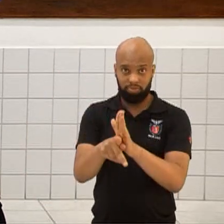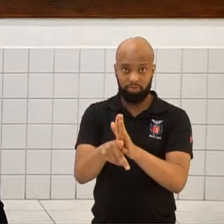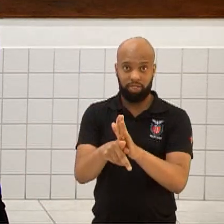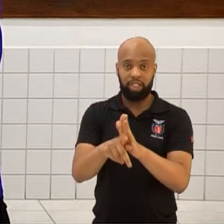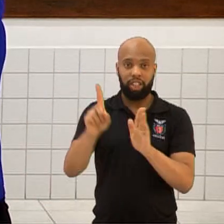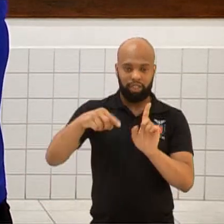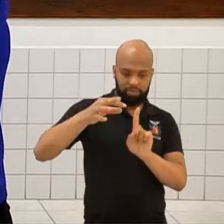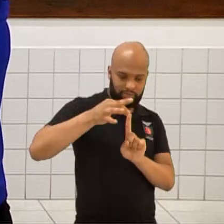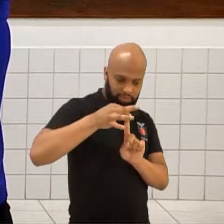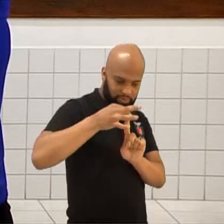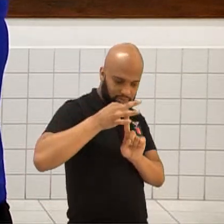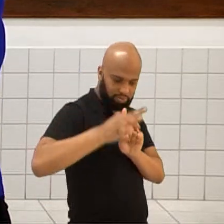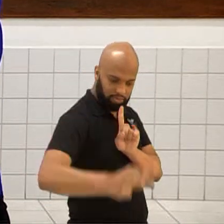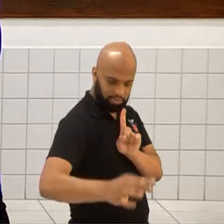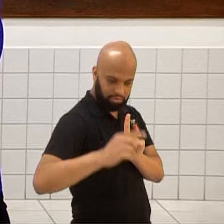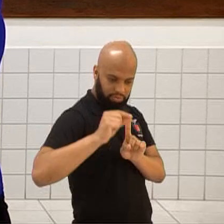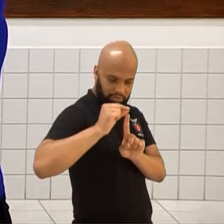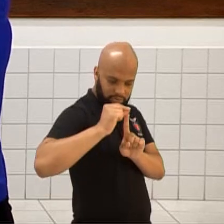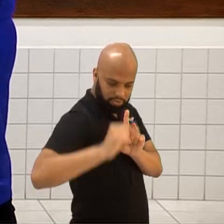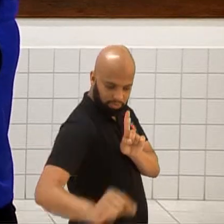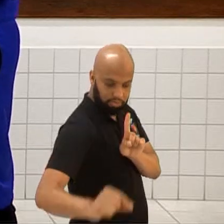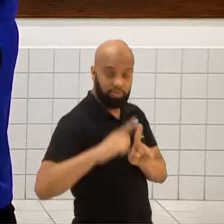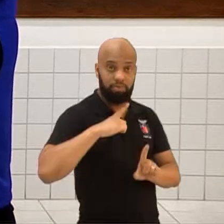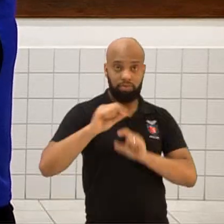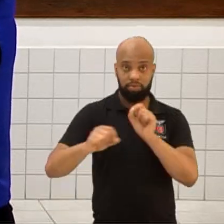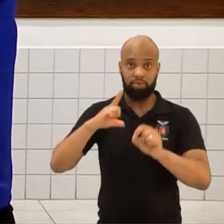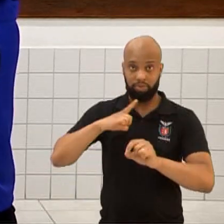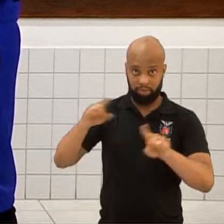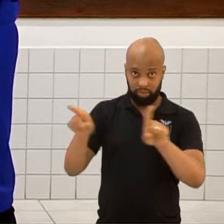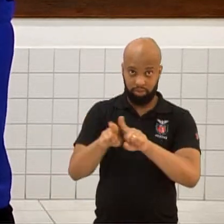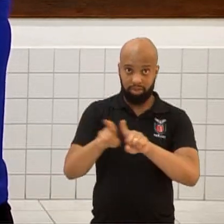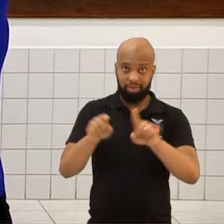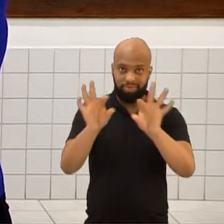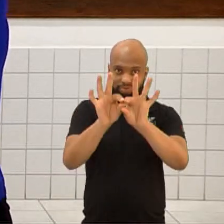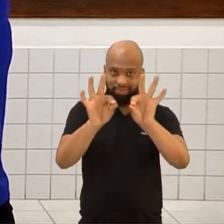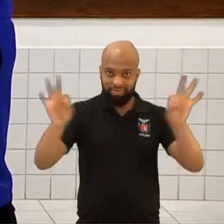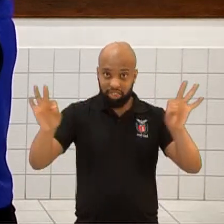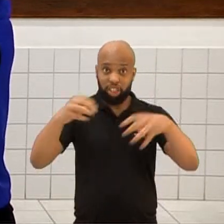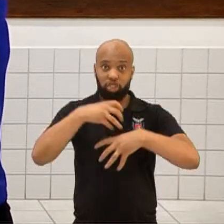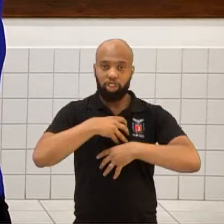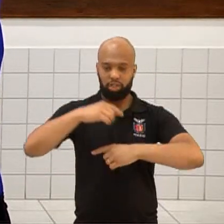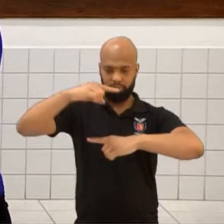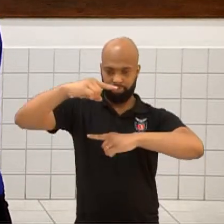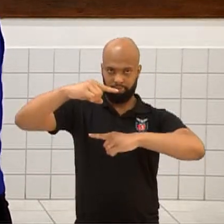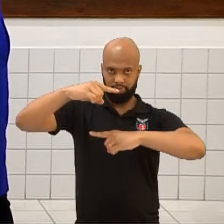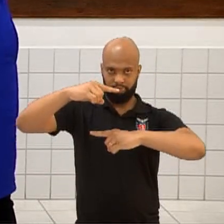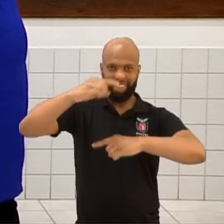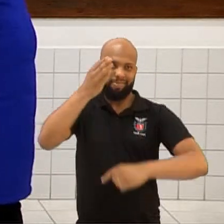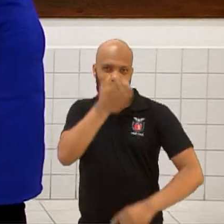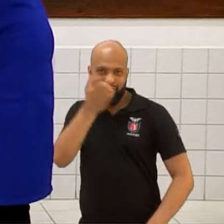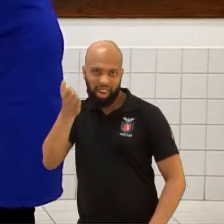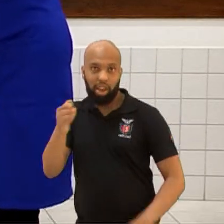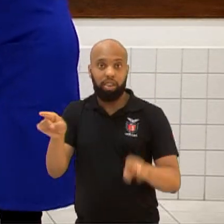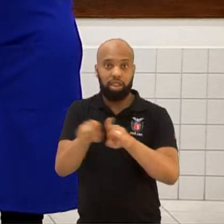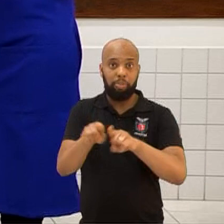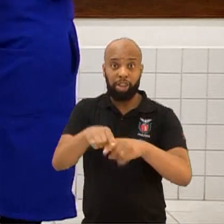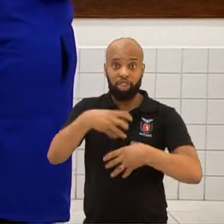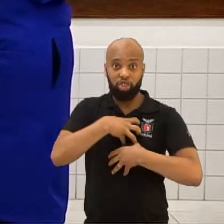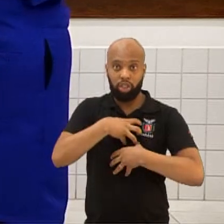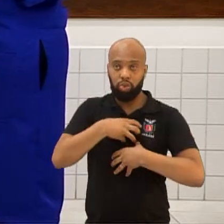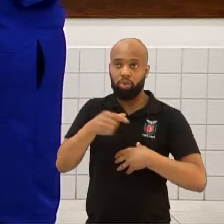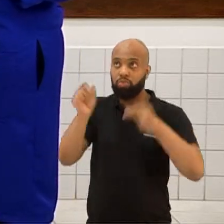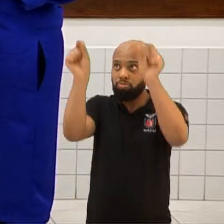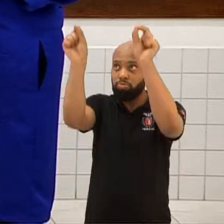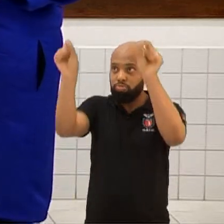Para poder fazer a comparação. E nós temos o quê? As retas paralelas e as transversais, exatamente como o teorema de